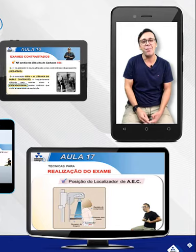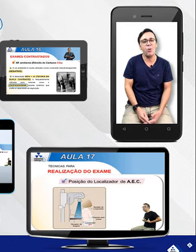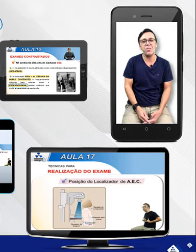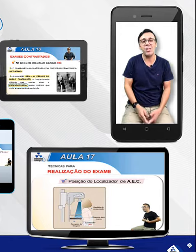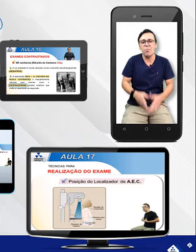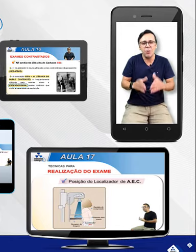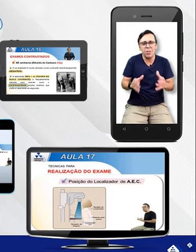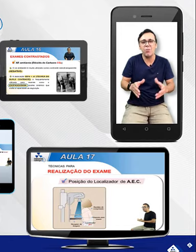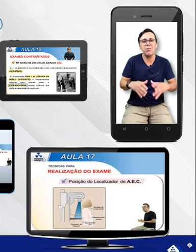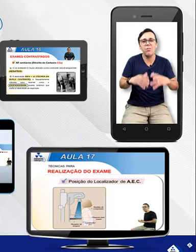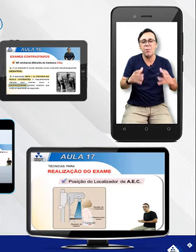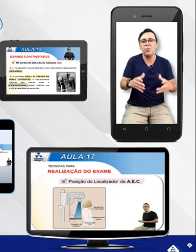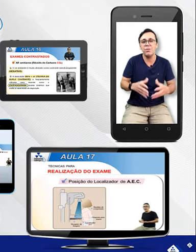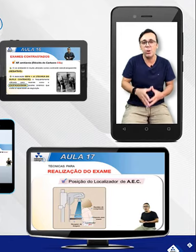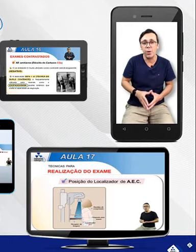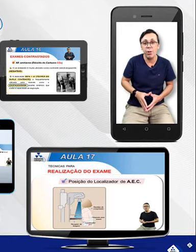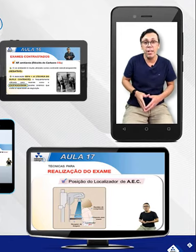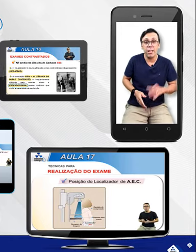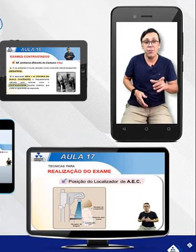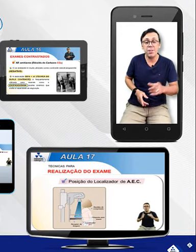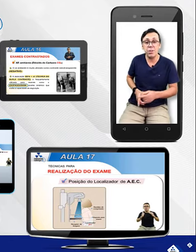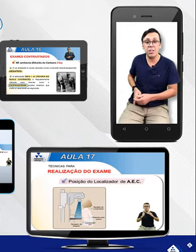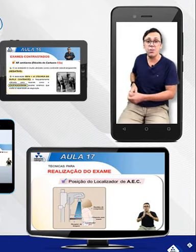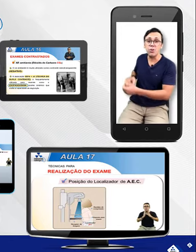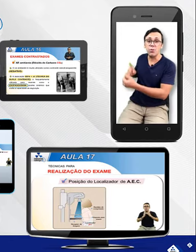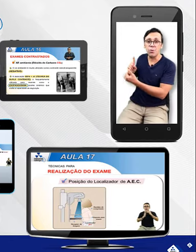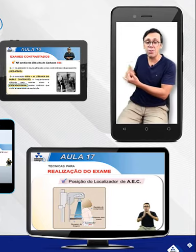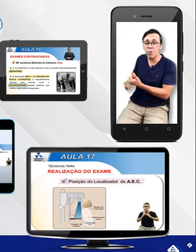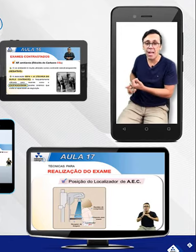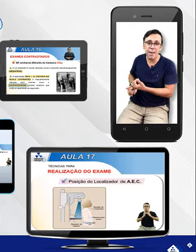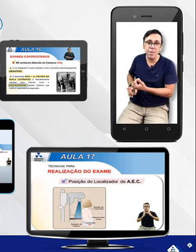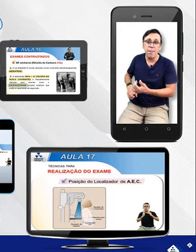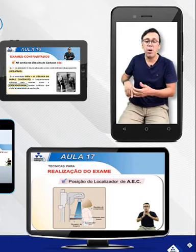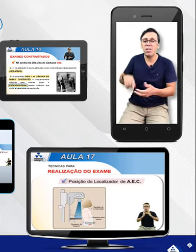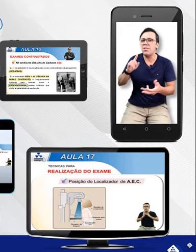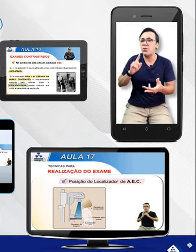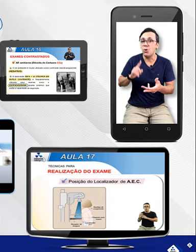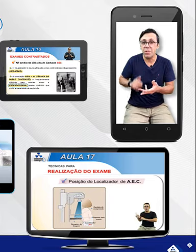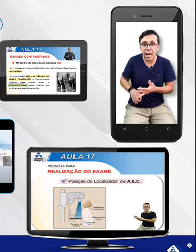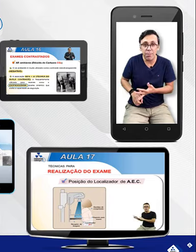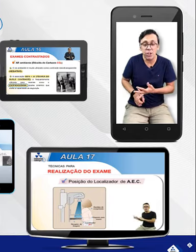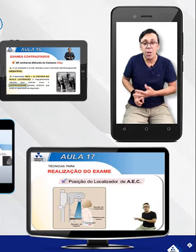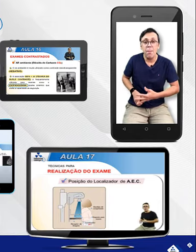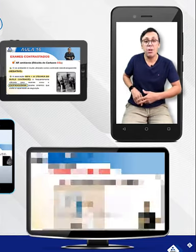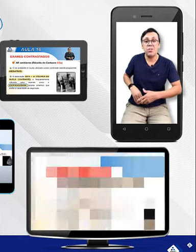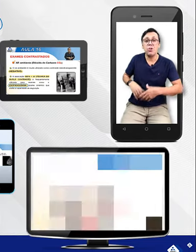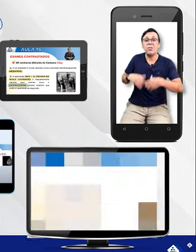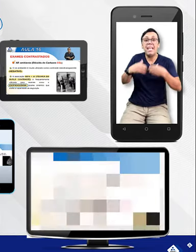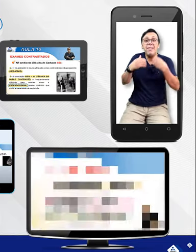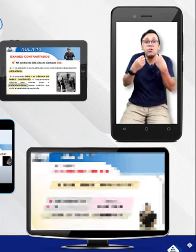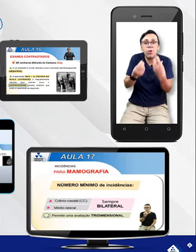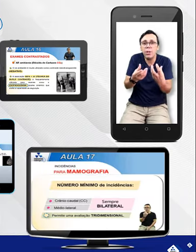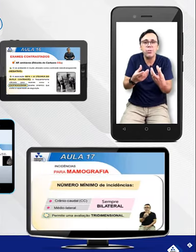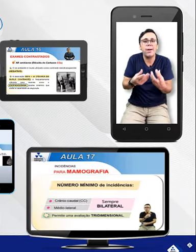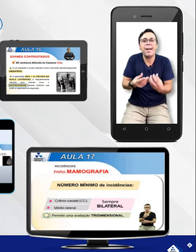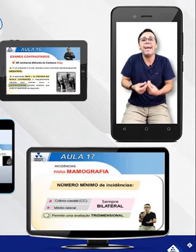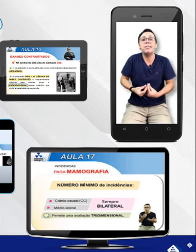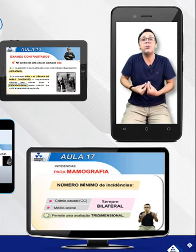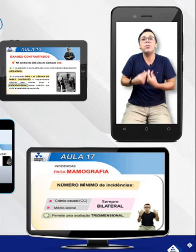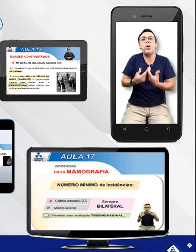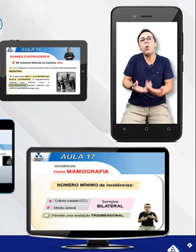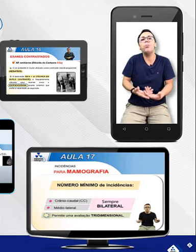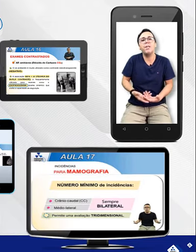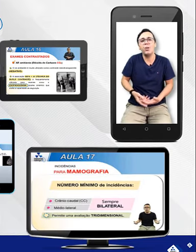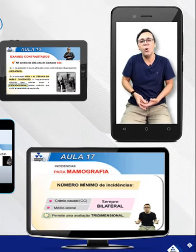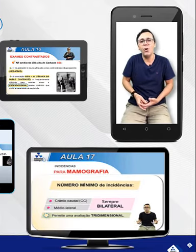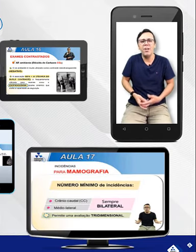R$ 11,42, tá bom? Ou seja, muito inclusivo, é muito tranquilo. E você pode assistir no seu celular, pode assistir no tablet, pode assistir no televisor da sua casa,